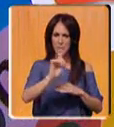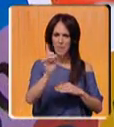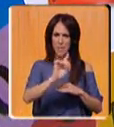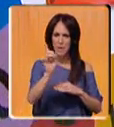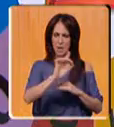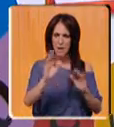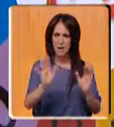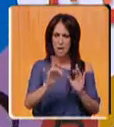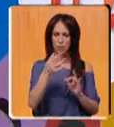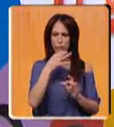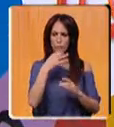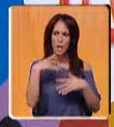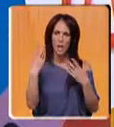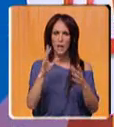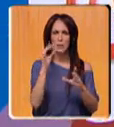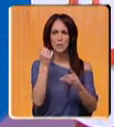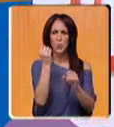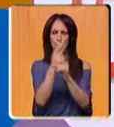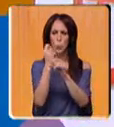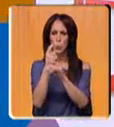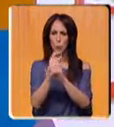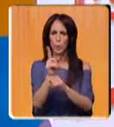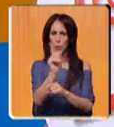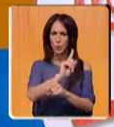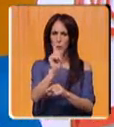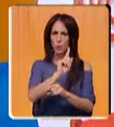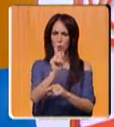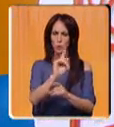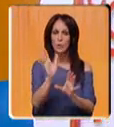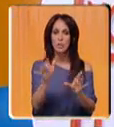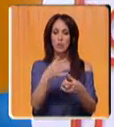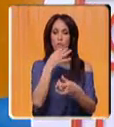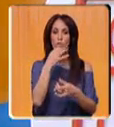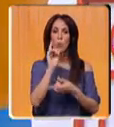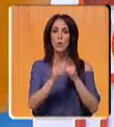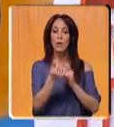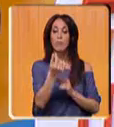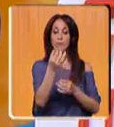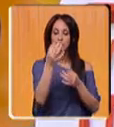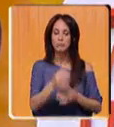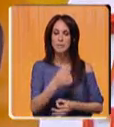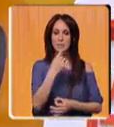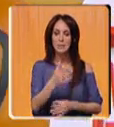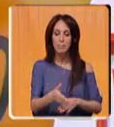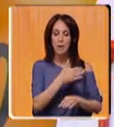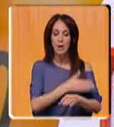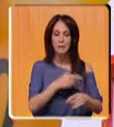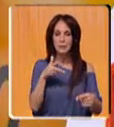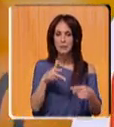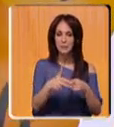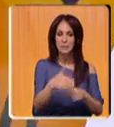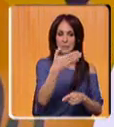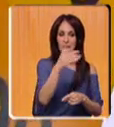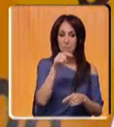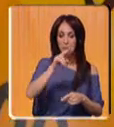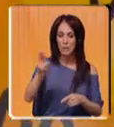falar das outras quantias que podemos adquirir, não, estou a falar da quantia que dissemos ainda antes de ir para intervalo. 7